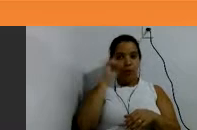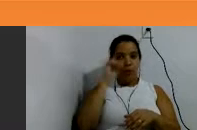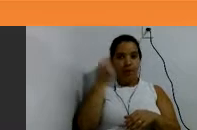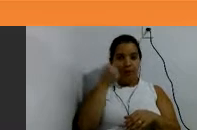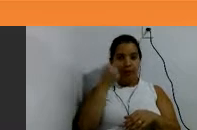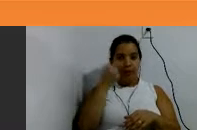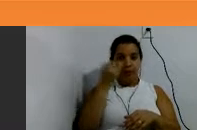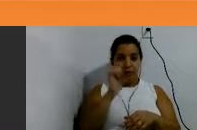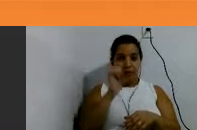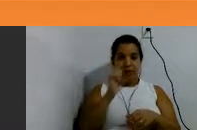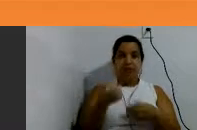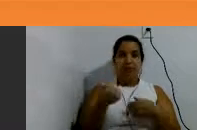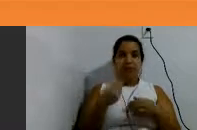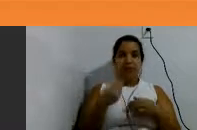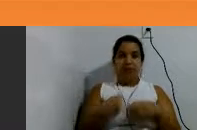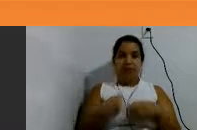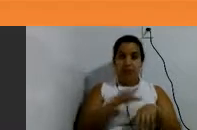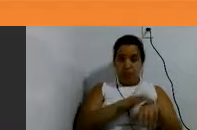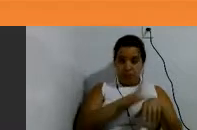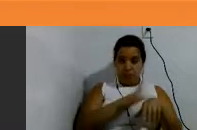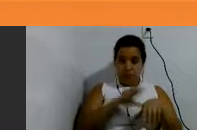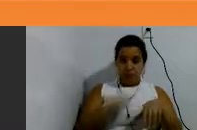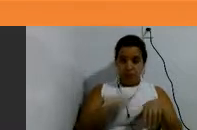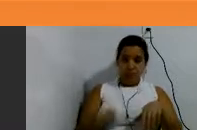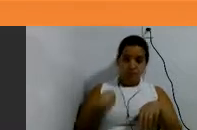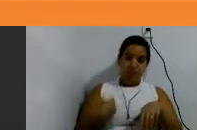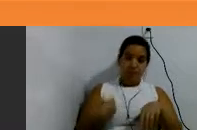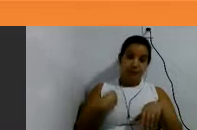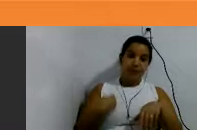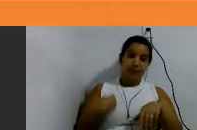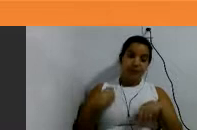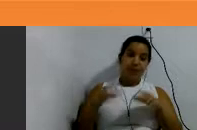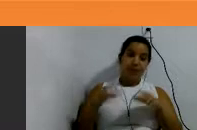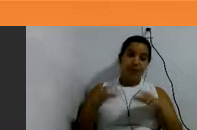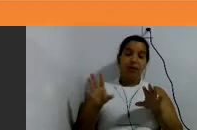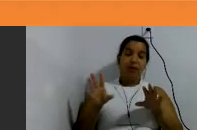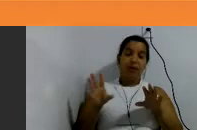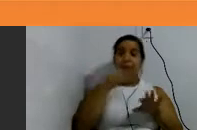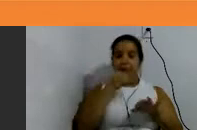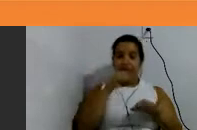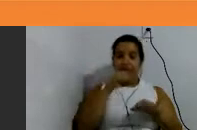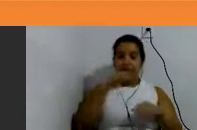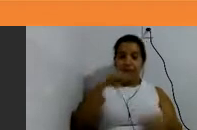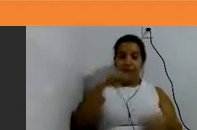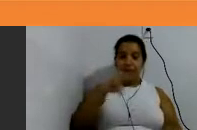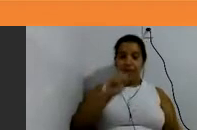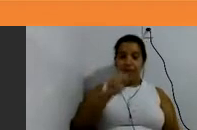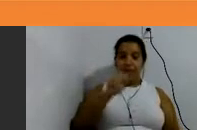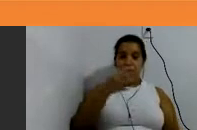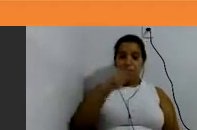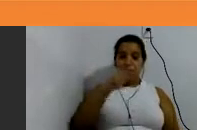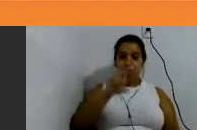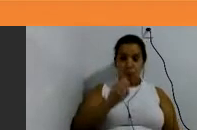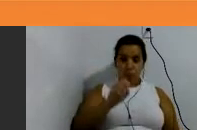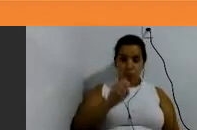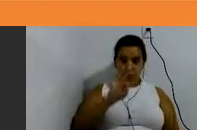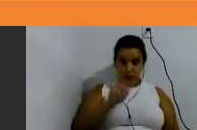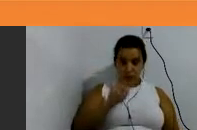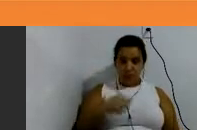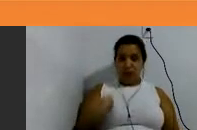tiver leishmania, a gente vai colocar a forma mastigota, que é a que está na